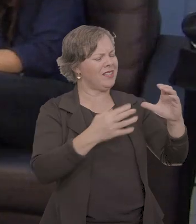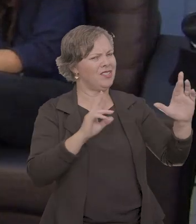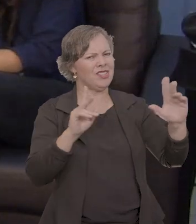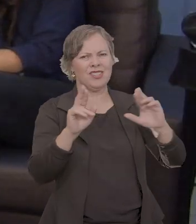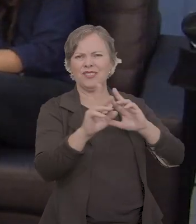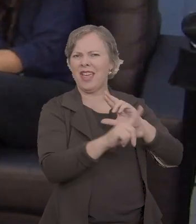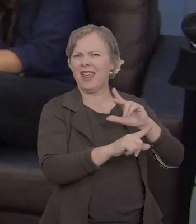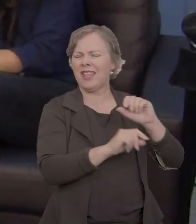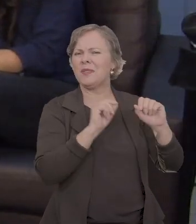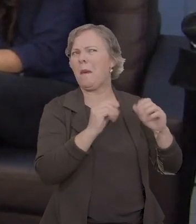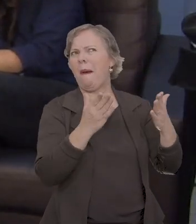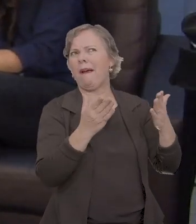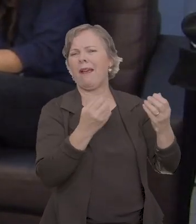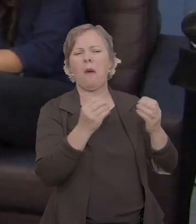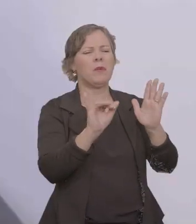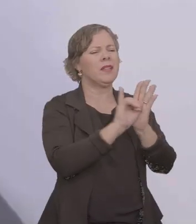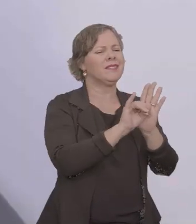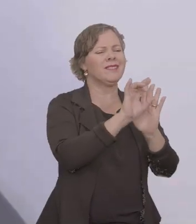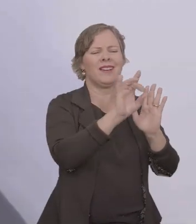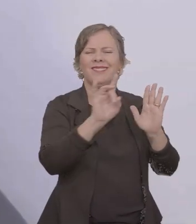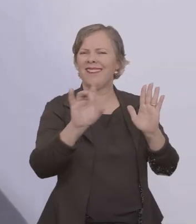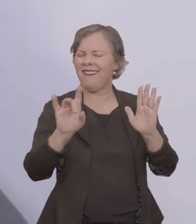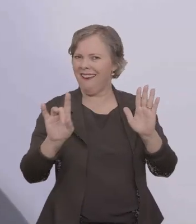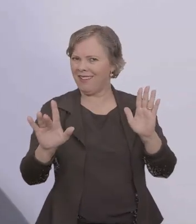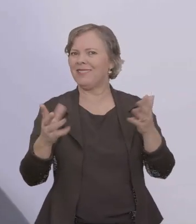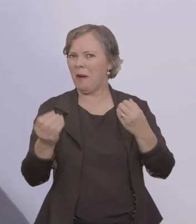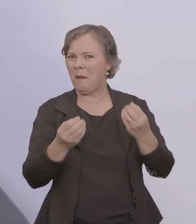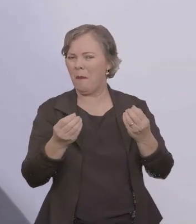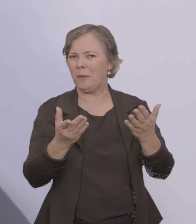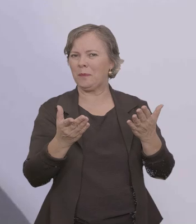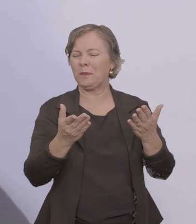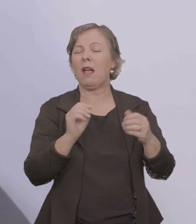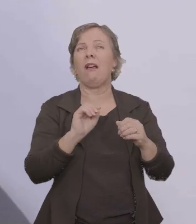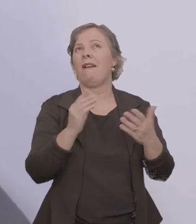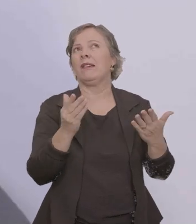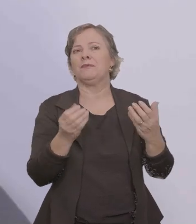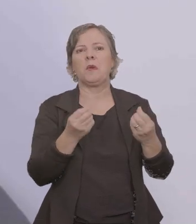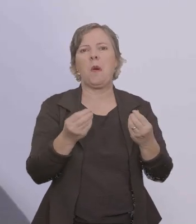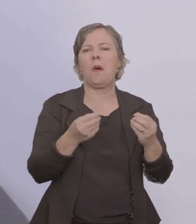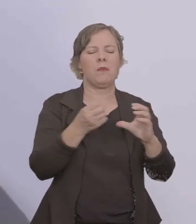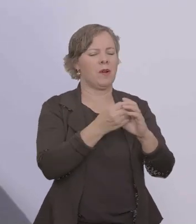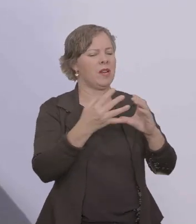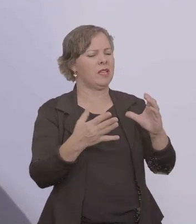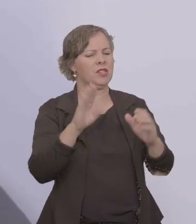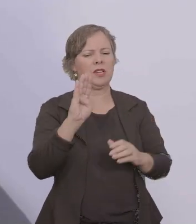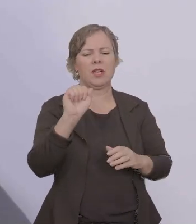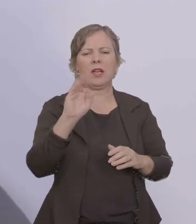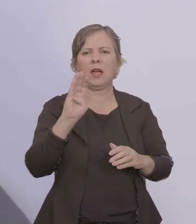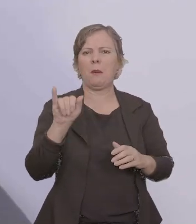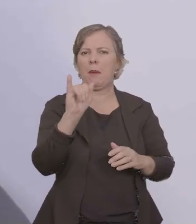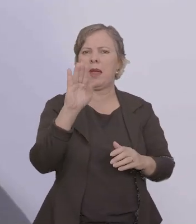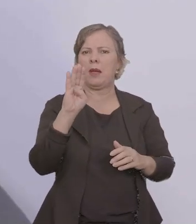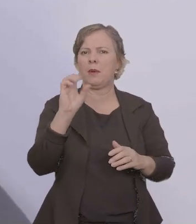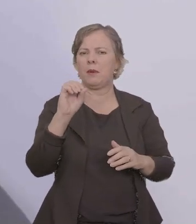características, os pontos de atenção, né? No caso, como que se caracteriza um baby boomer?